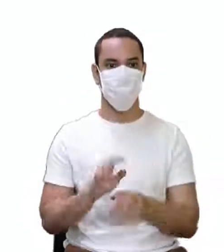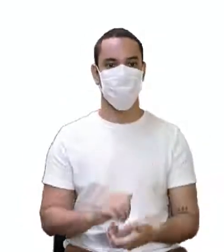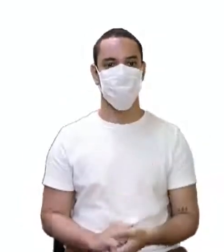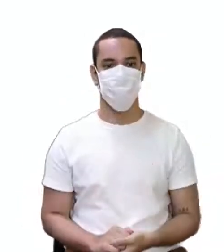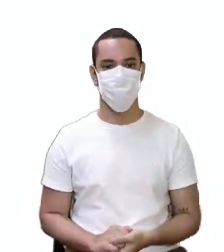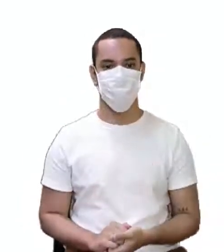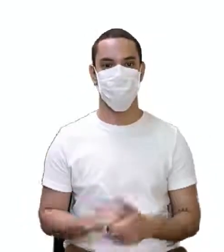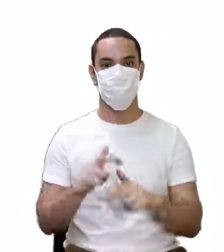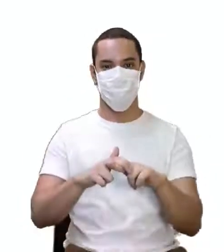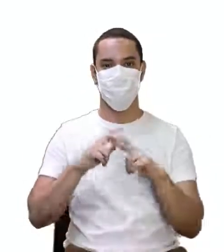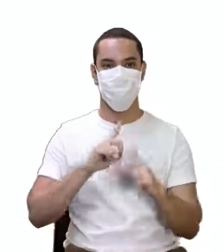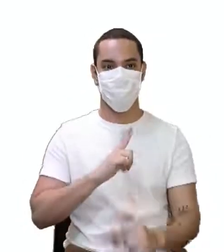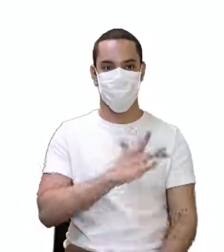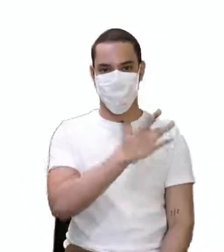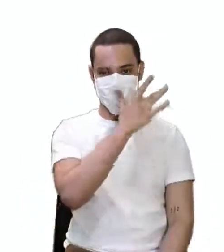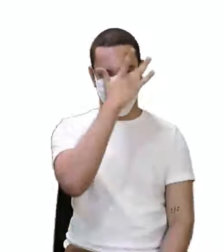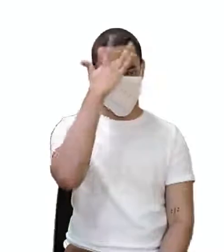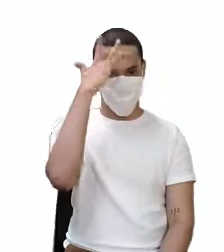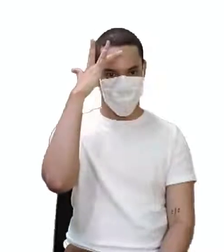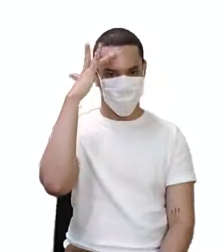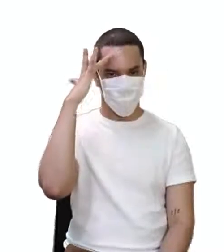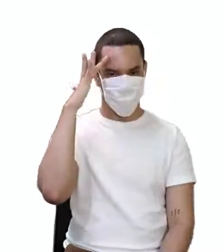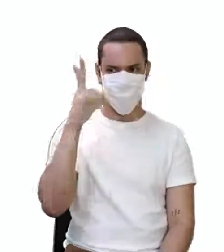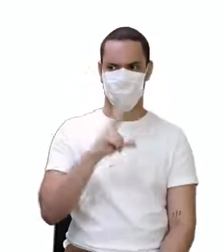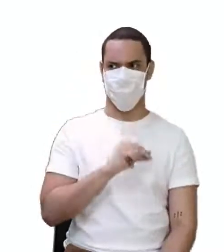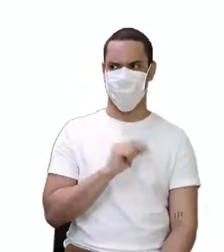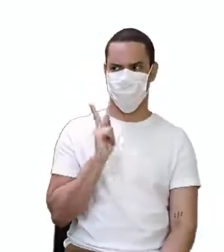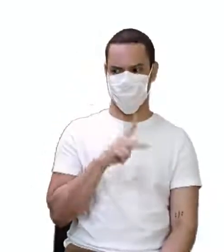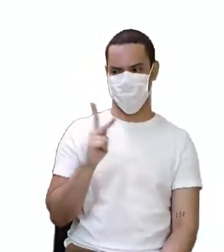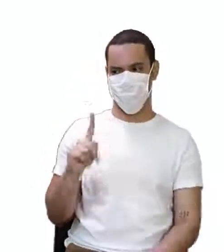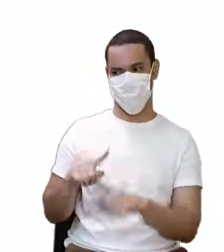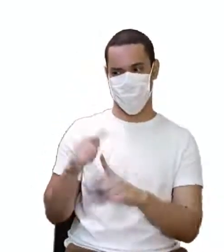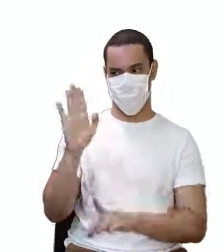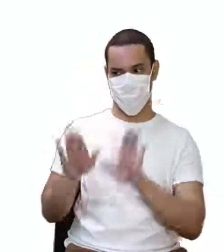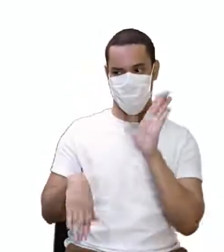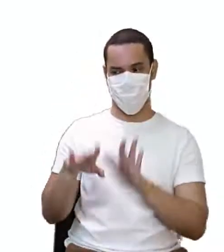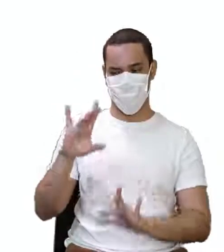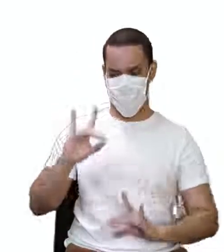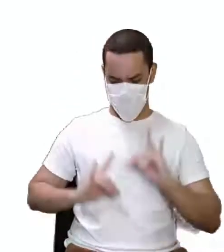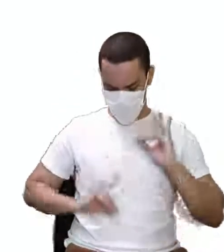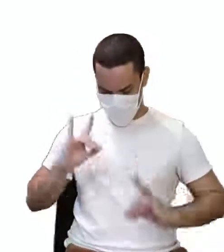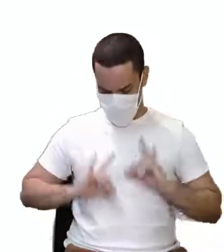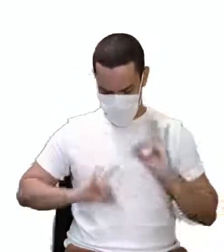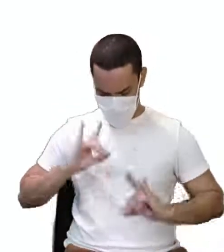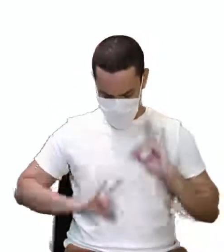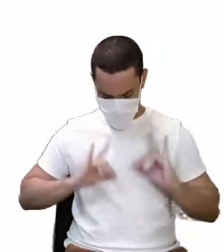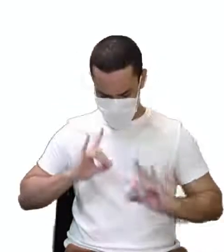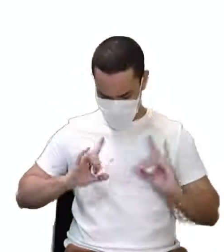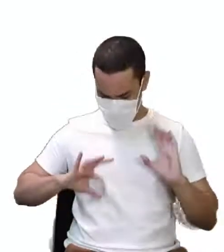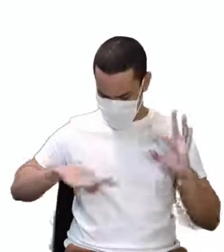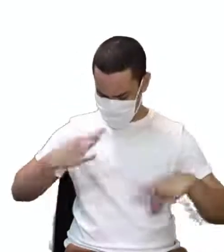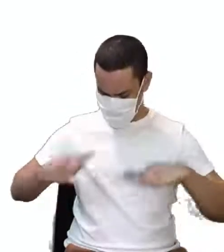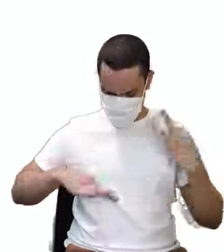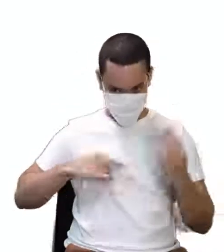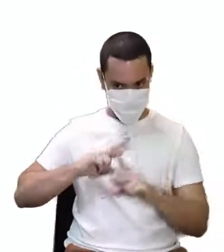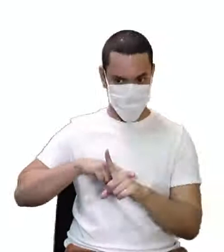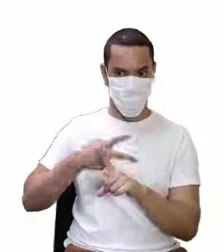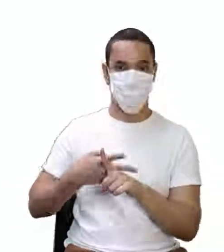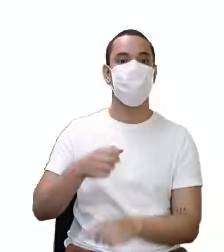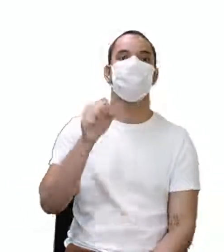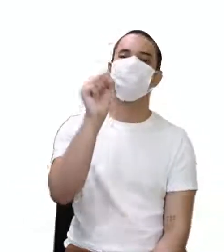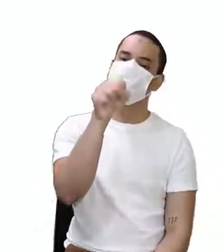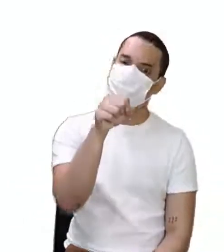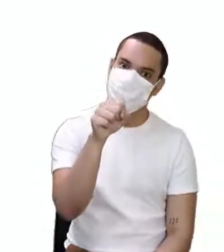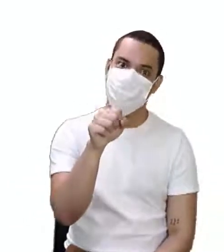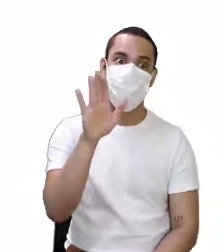Aí teve gente aí que se ficou, o professor, mas tem hora assim que os hormônios estão aflorando, né, professor? Eu falei, é assim, querido,